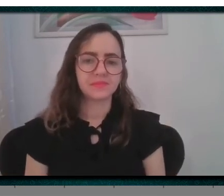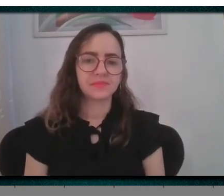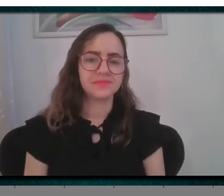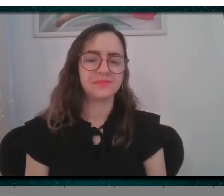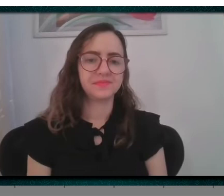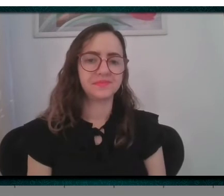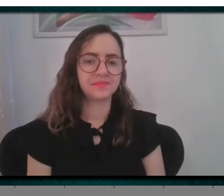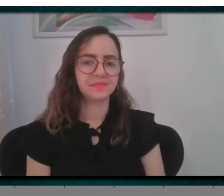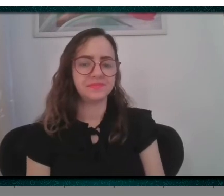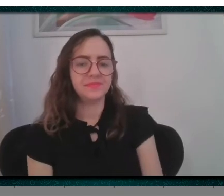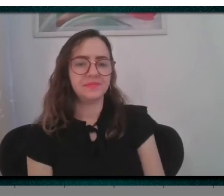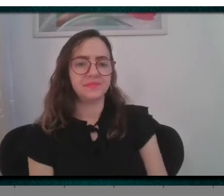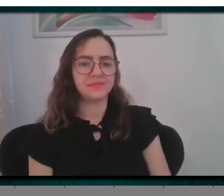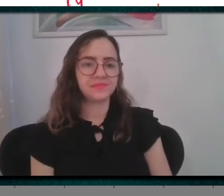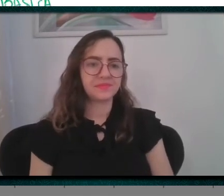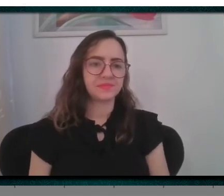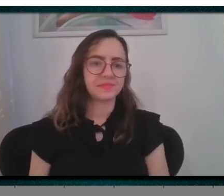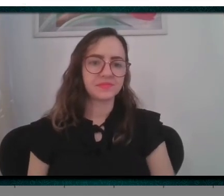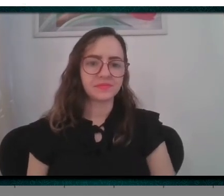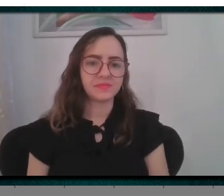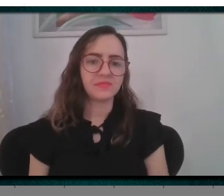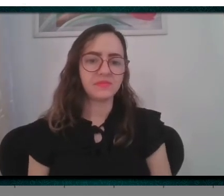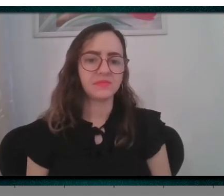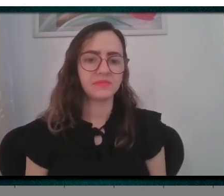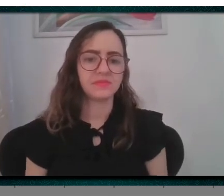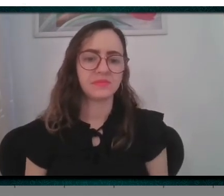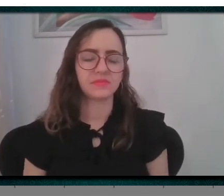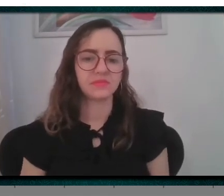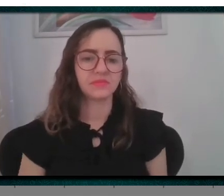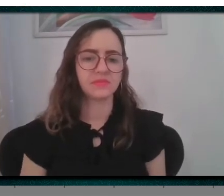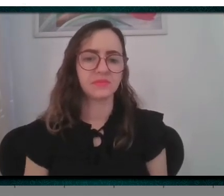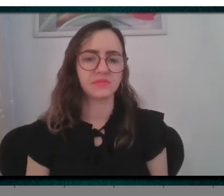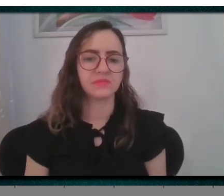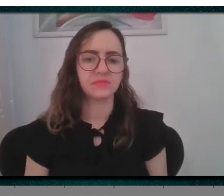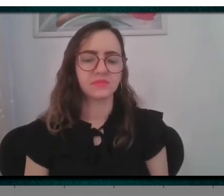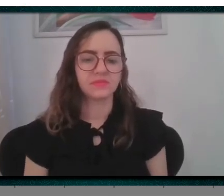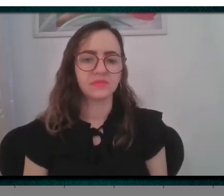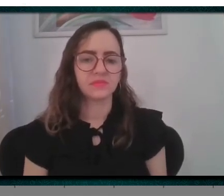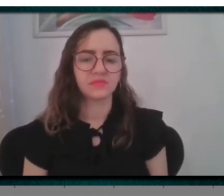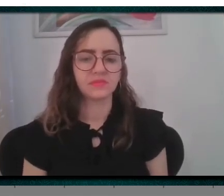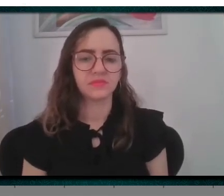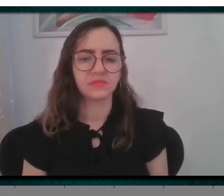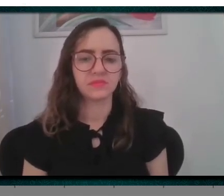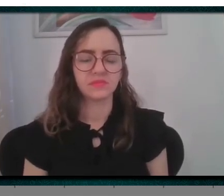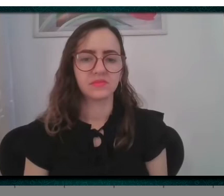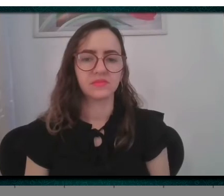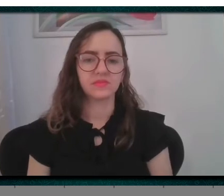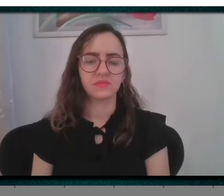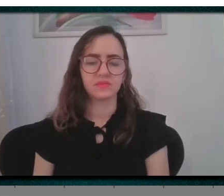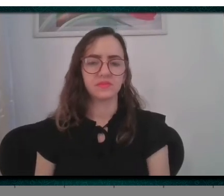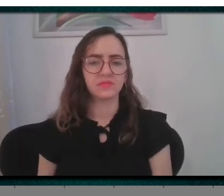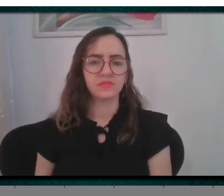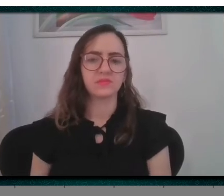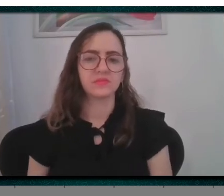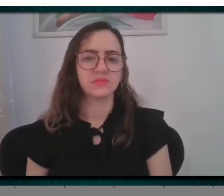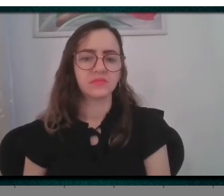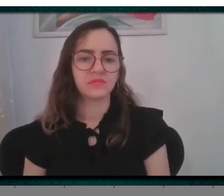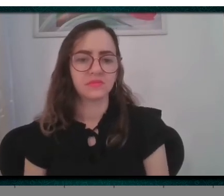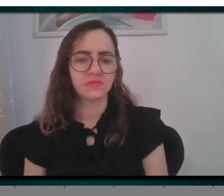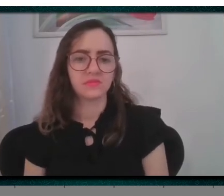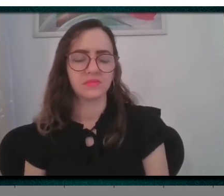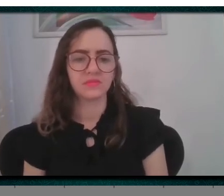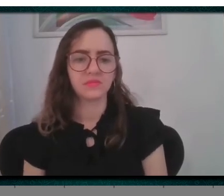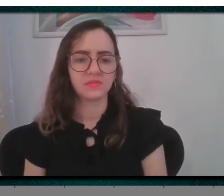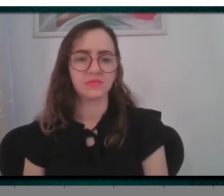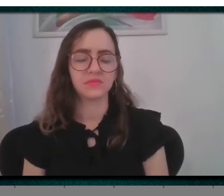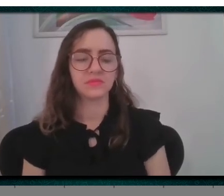Um outro fator curioso sobre isso daqui é você entender que quando eu passo de número para número aqui, ó, quando eu passo de um número